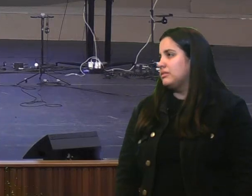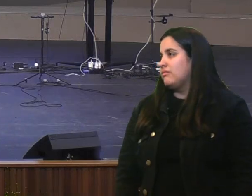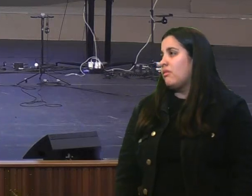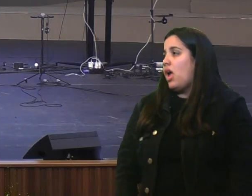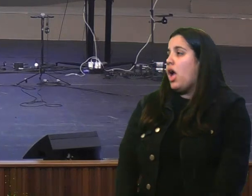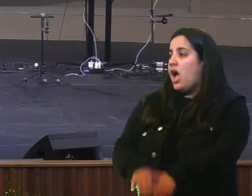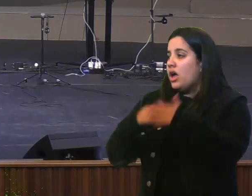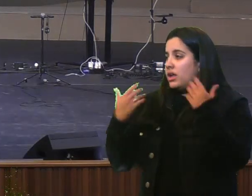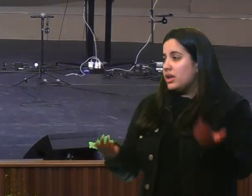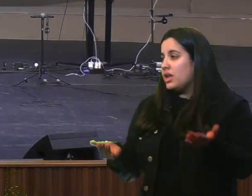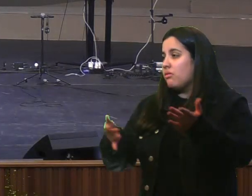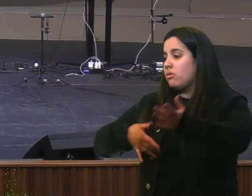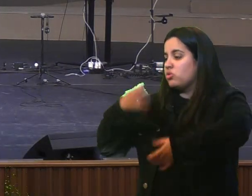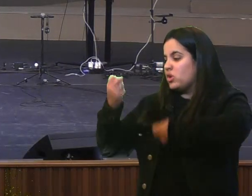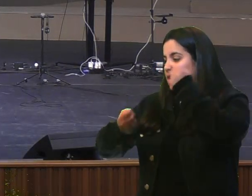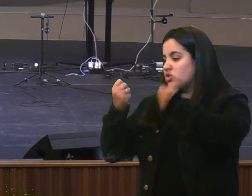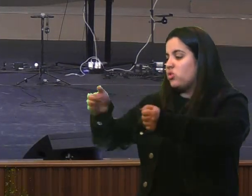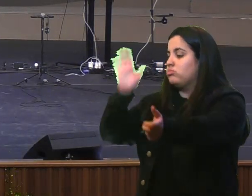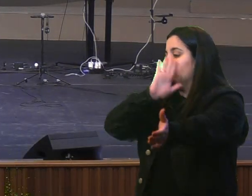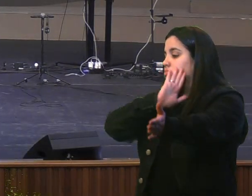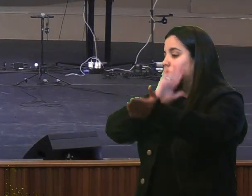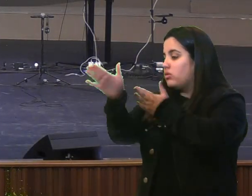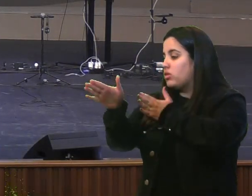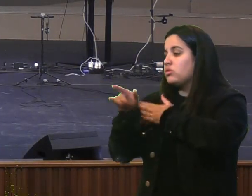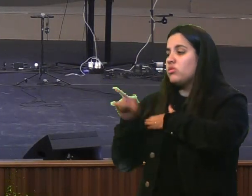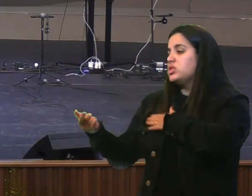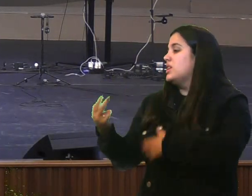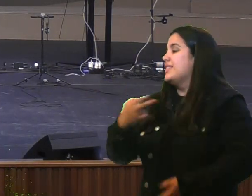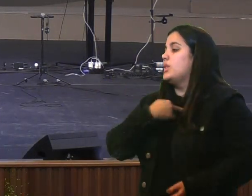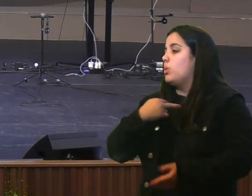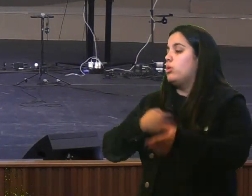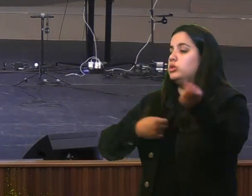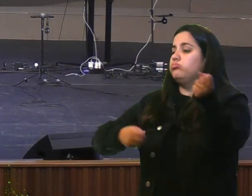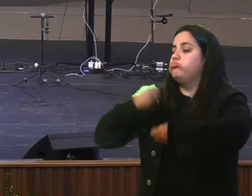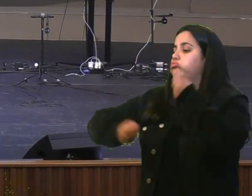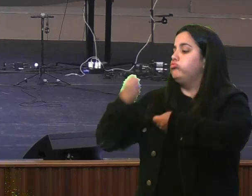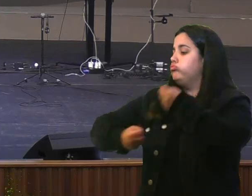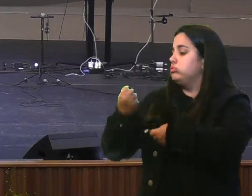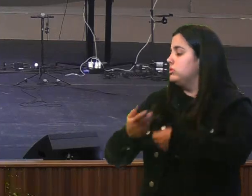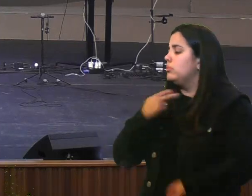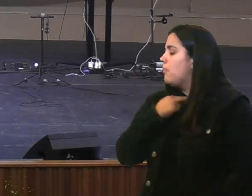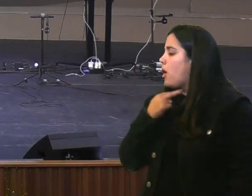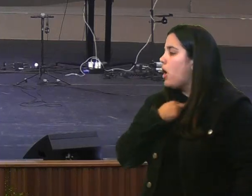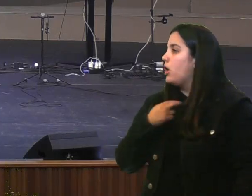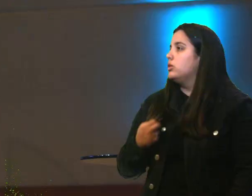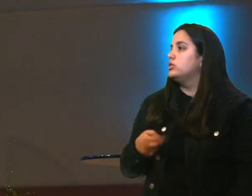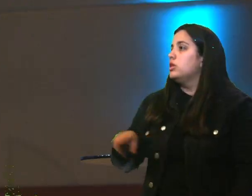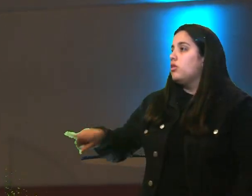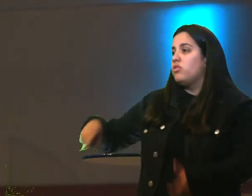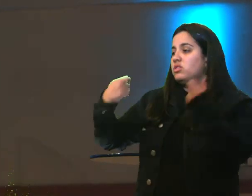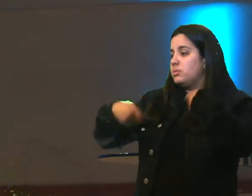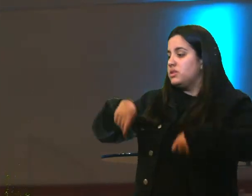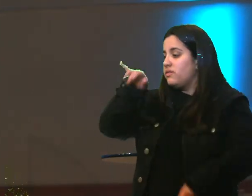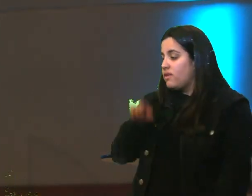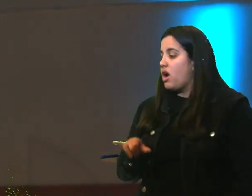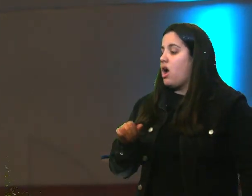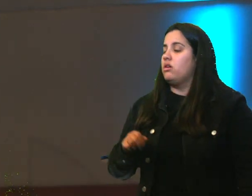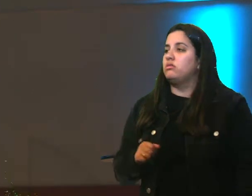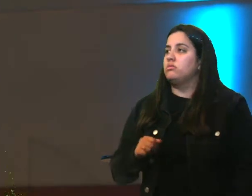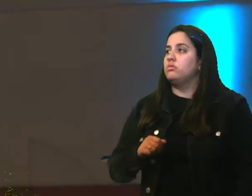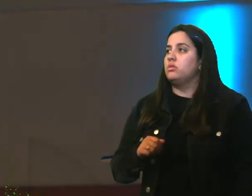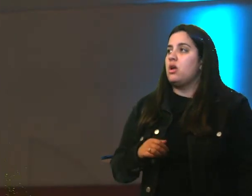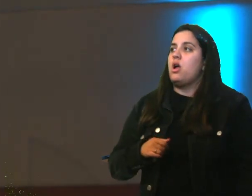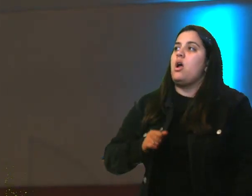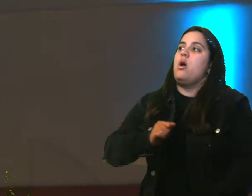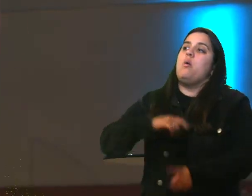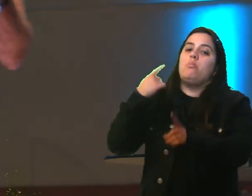que quando o cachorro foge, você não tem que correr atrás dele. Você tem que ficar.